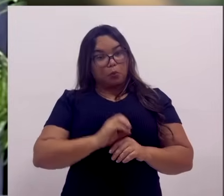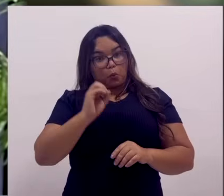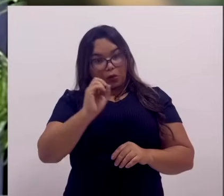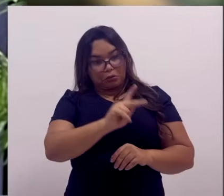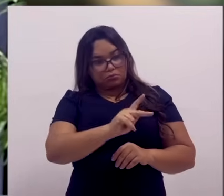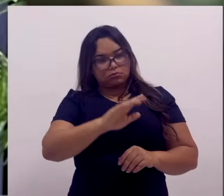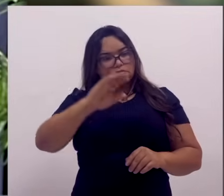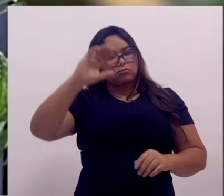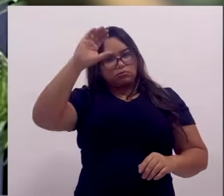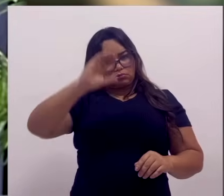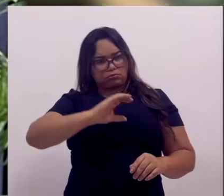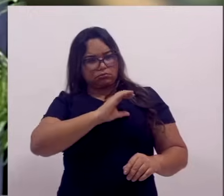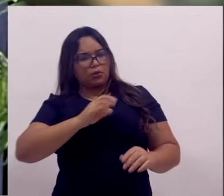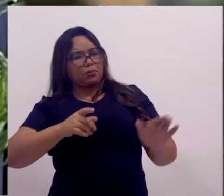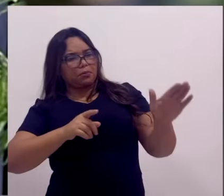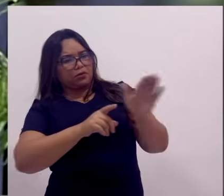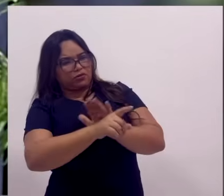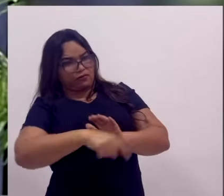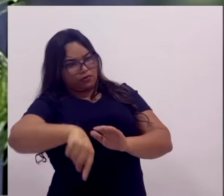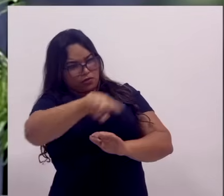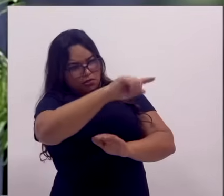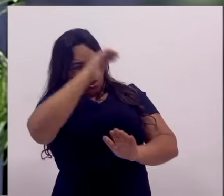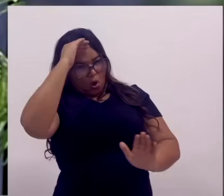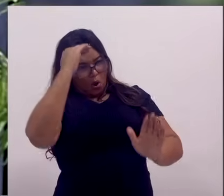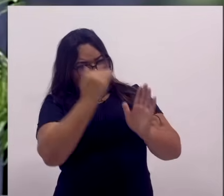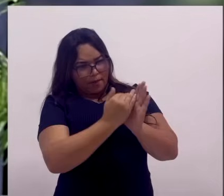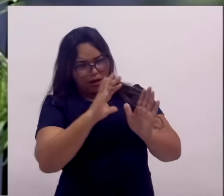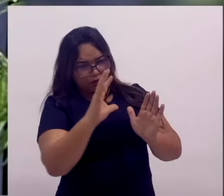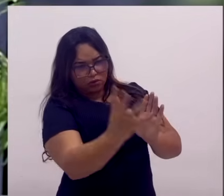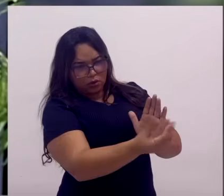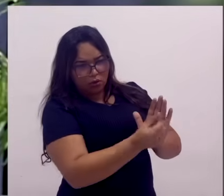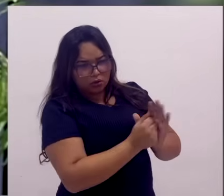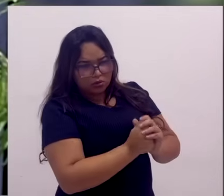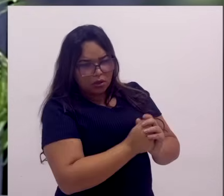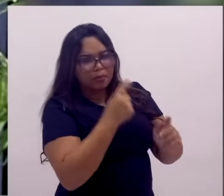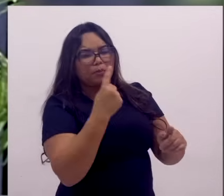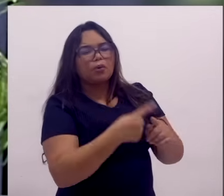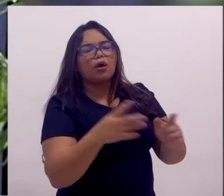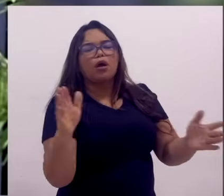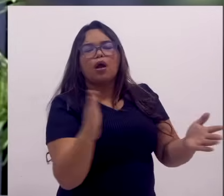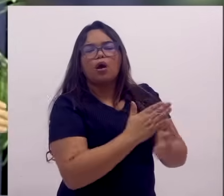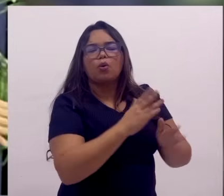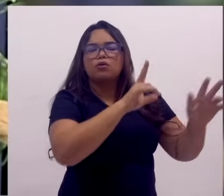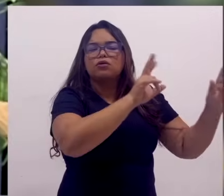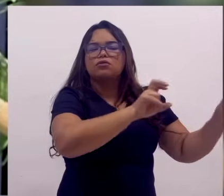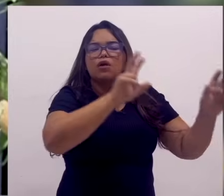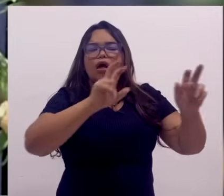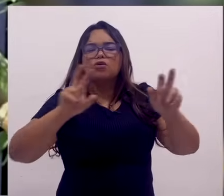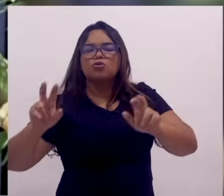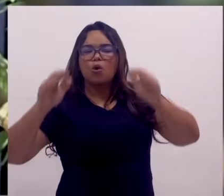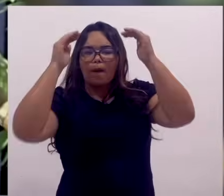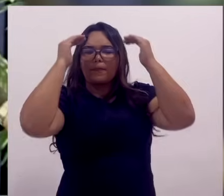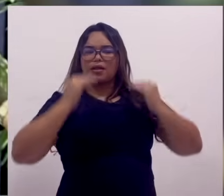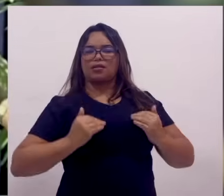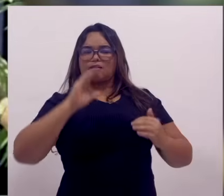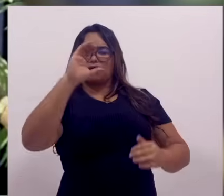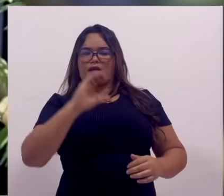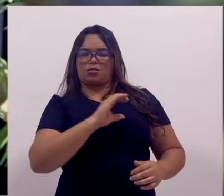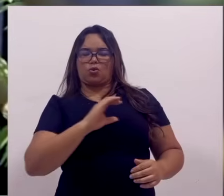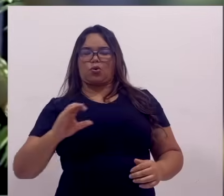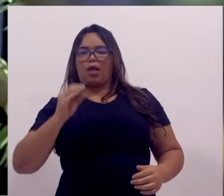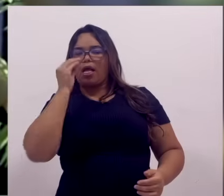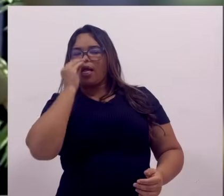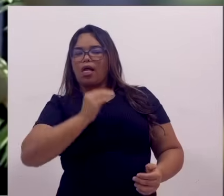igreja perguntou: guardam todos os ensinamentos? Então, por que seguem Roma em alguns assuntos e ignoram a Bíblia